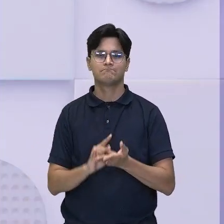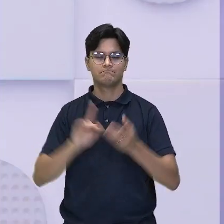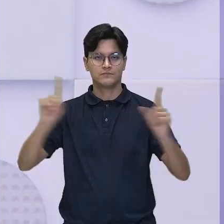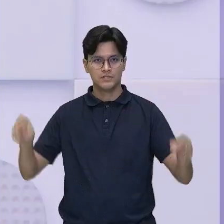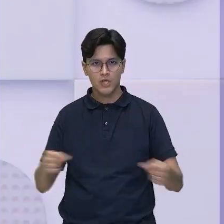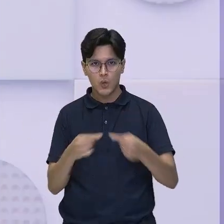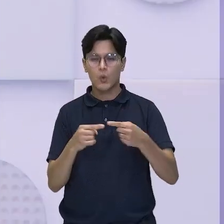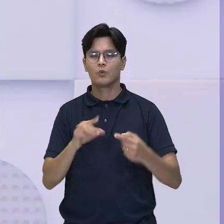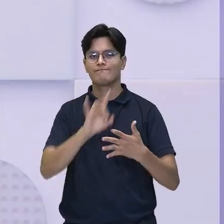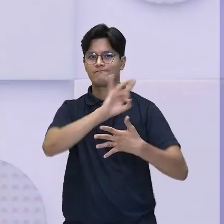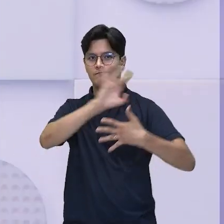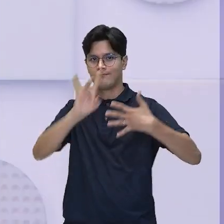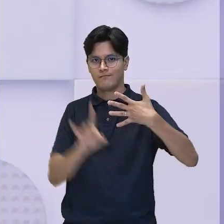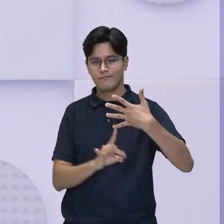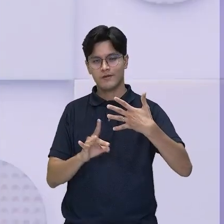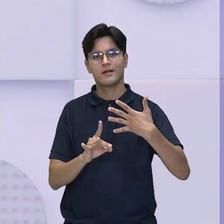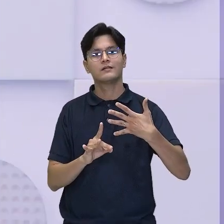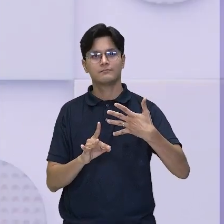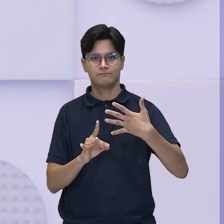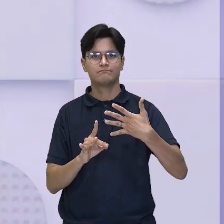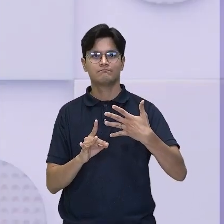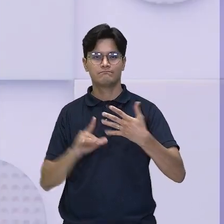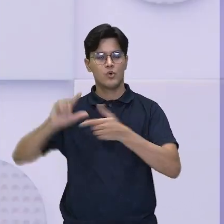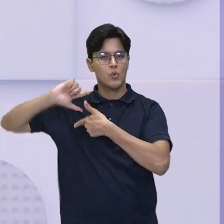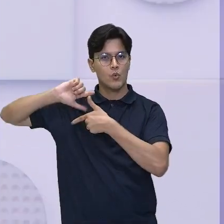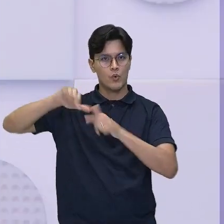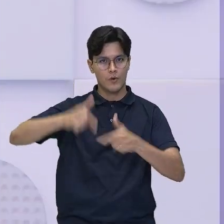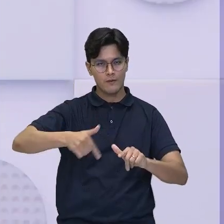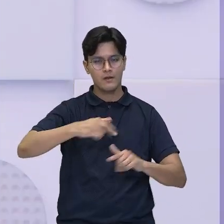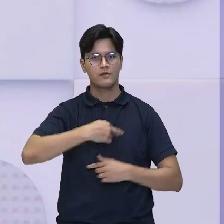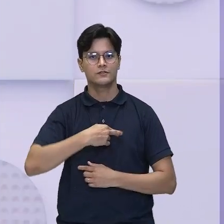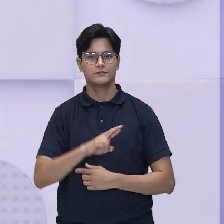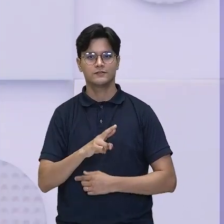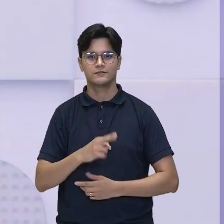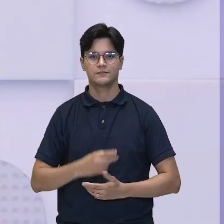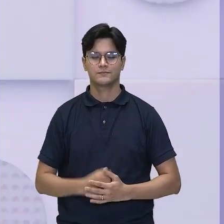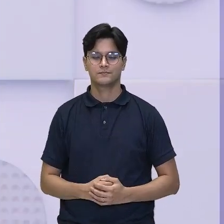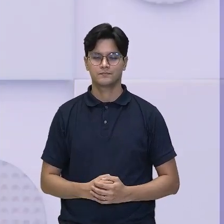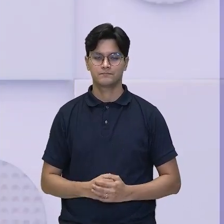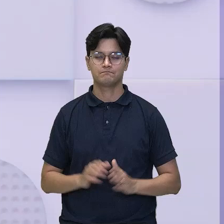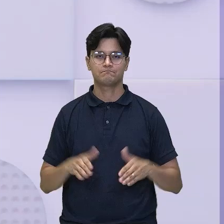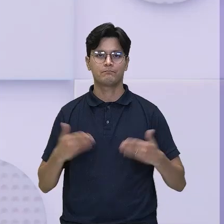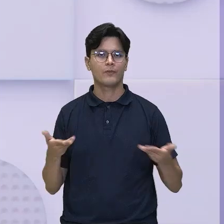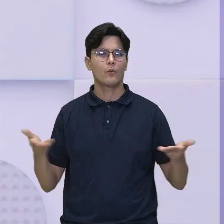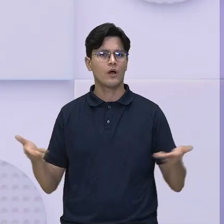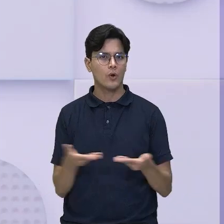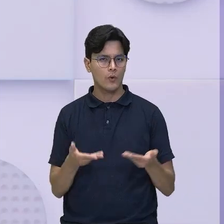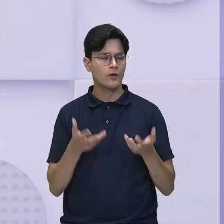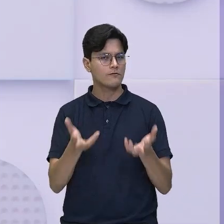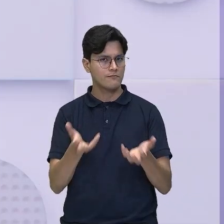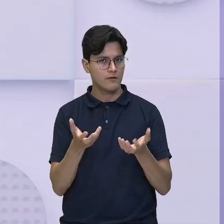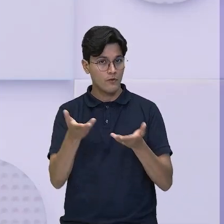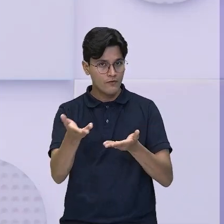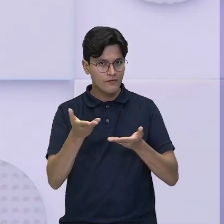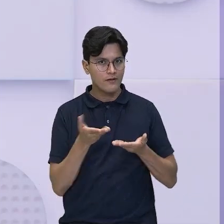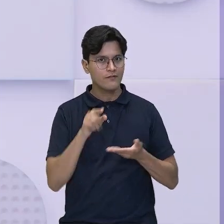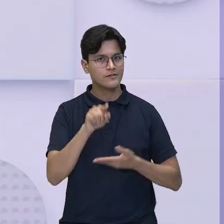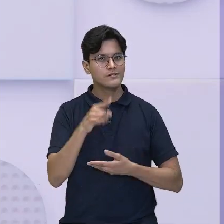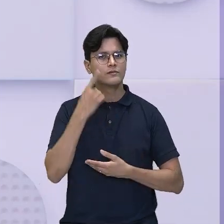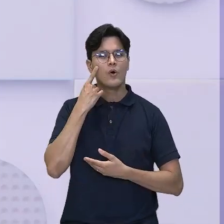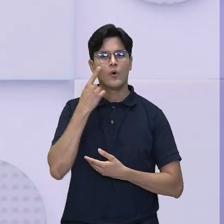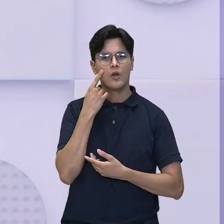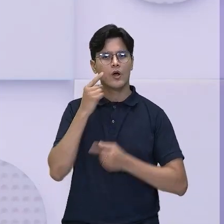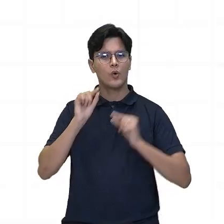colocar à disposição a aprofundar. Ok? Nesse momento, eu queria te convidar a olhar